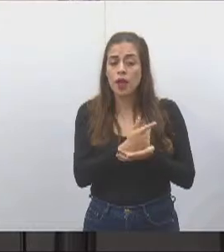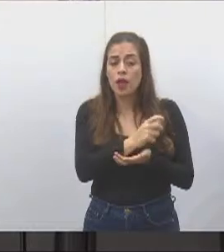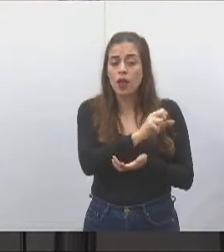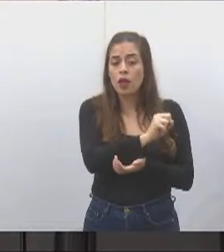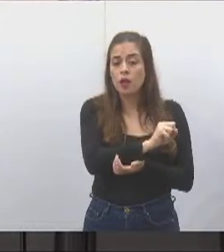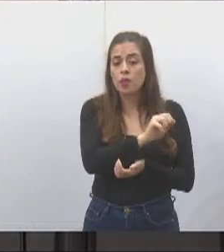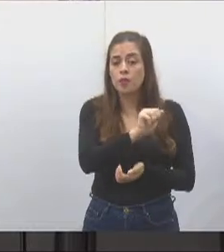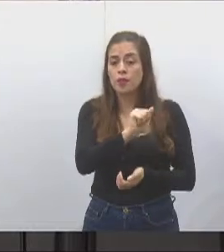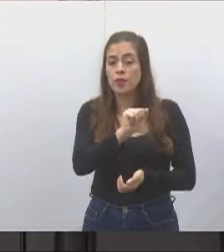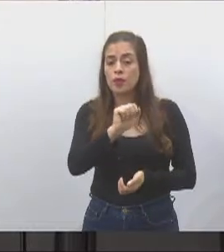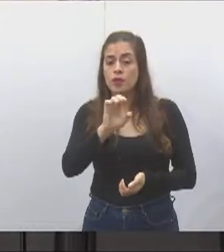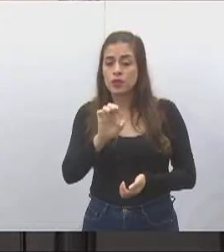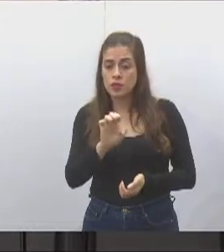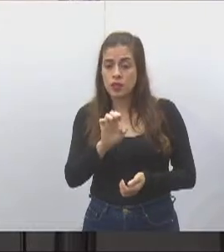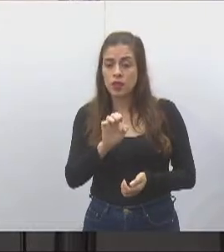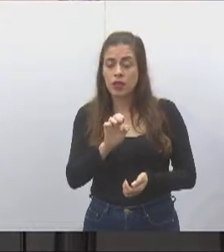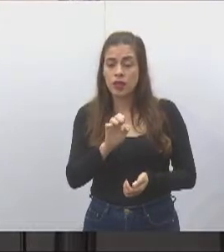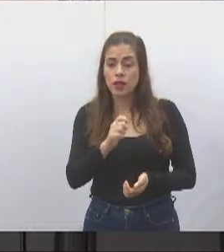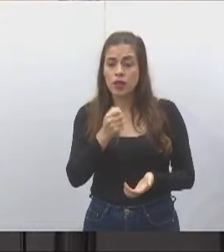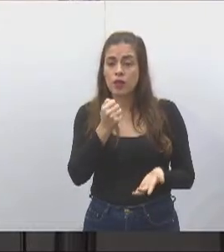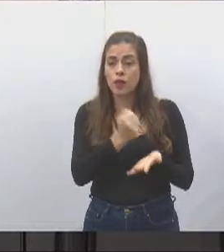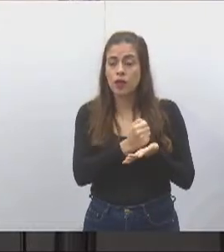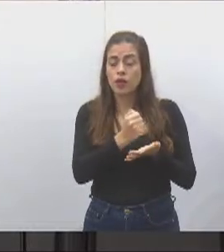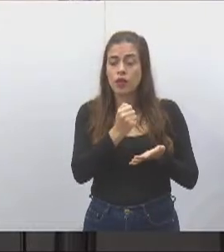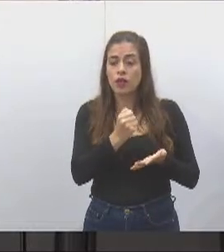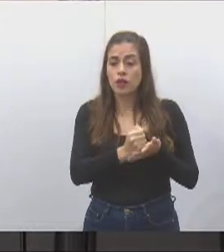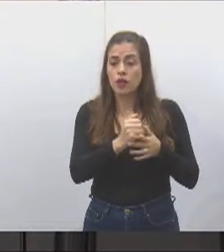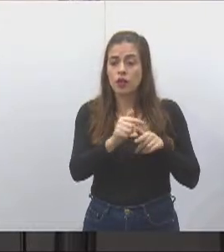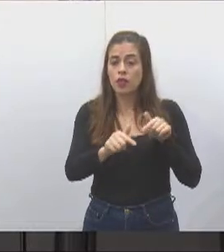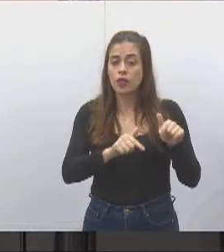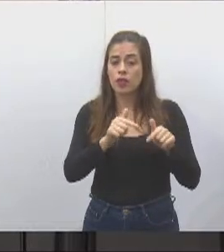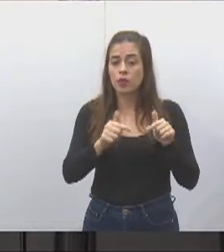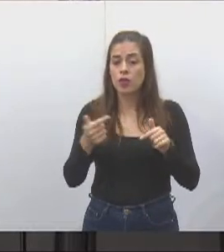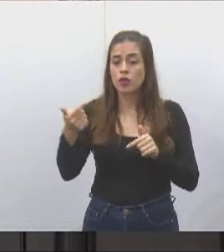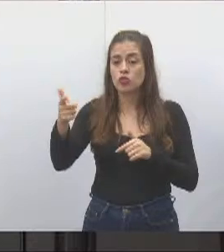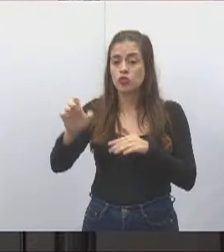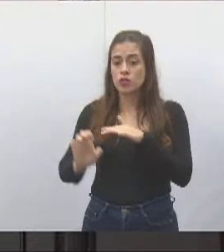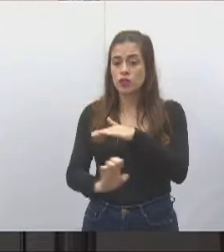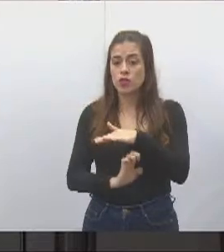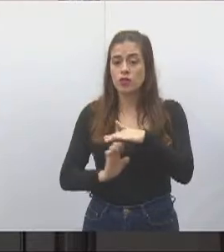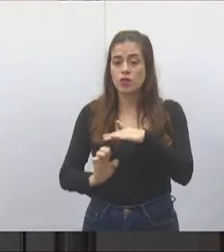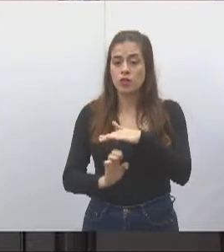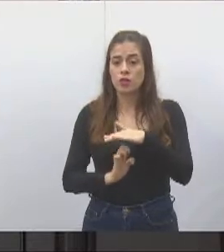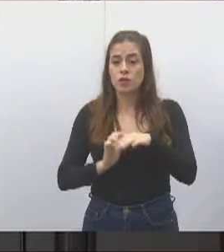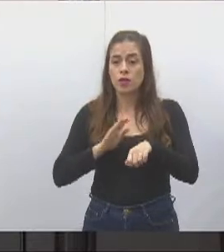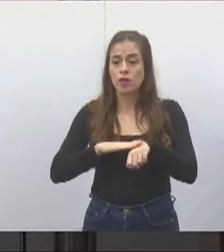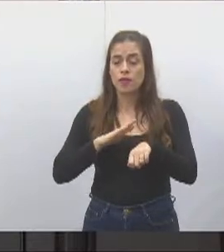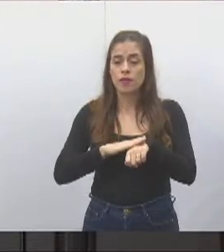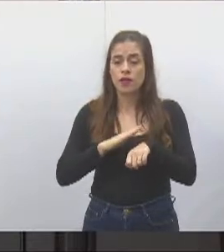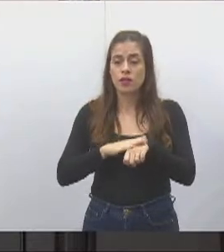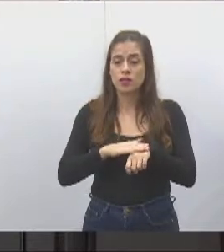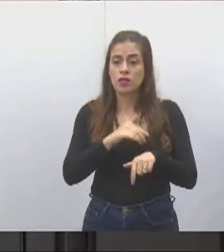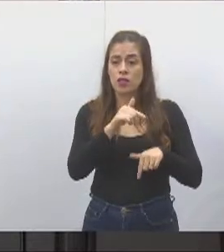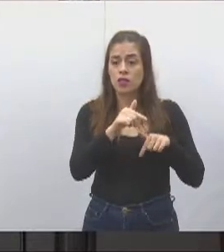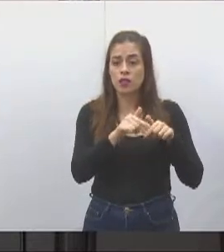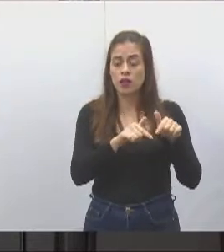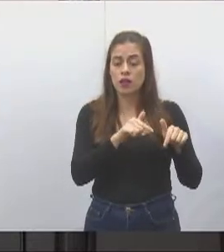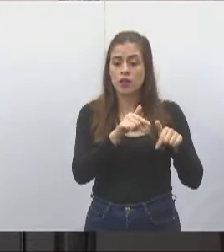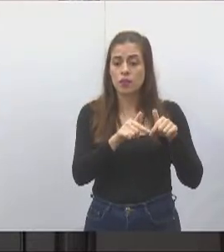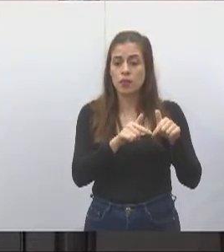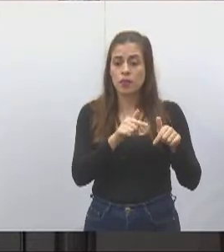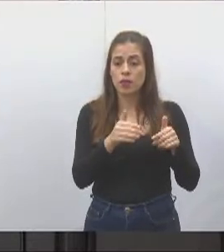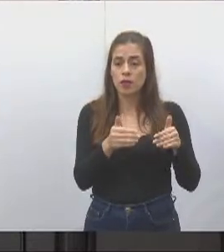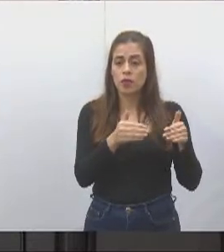a contratação da prestação de serviços de terceiros para a execução de serviços ligados